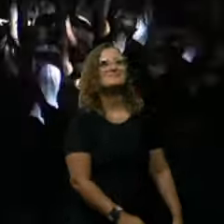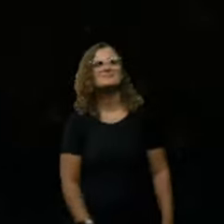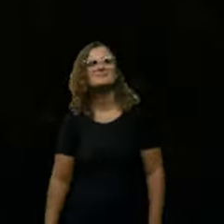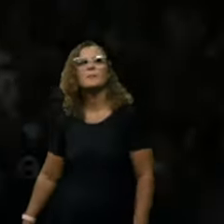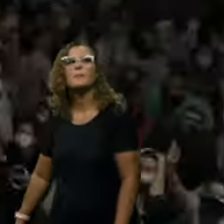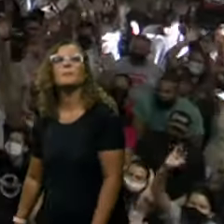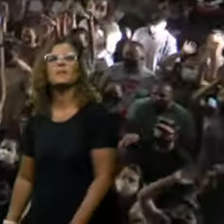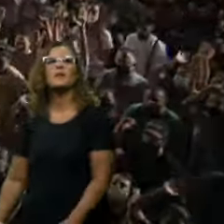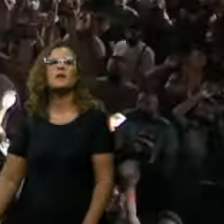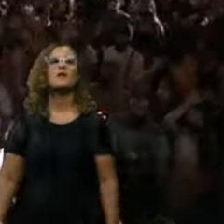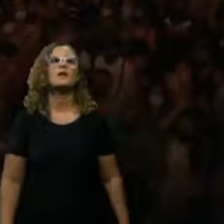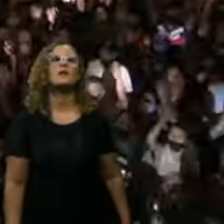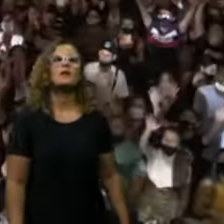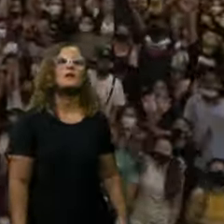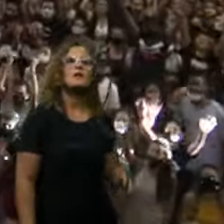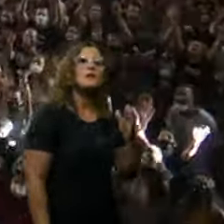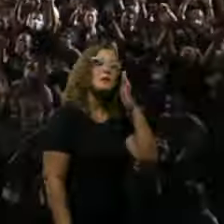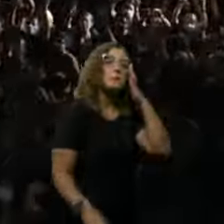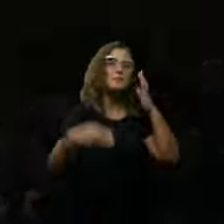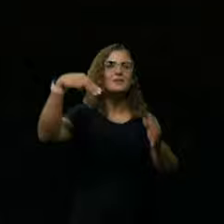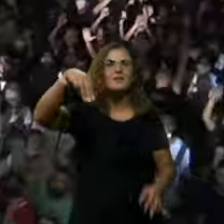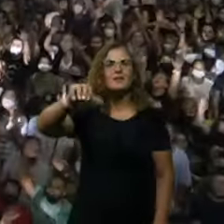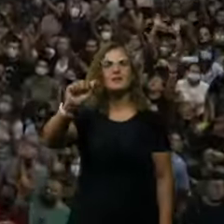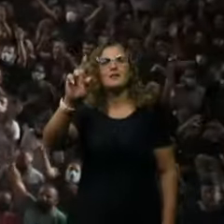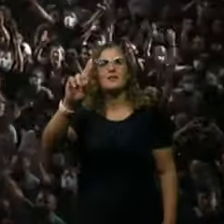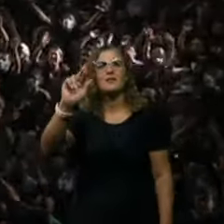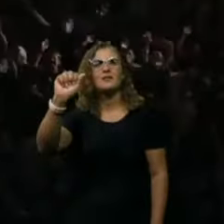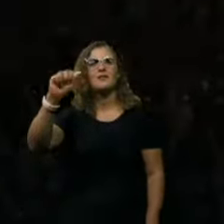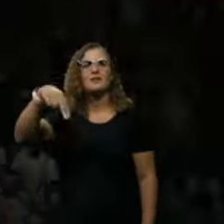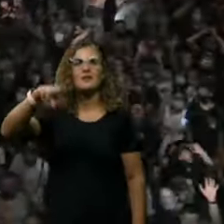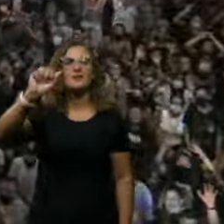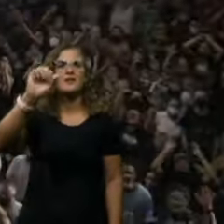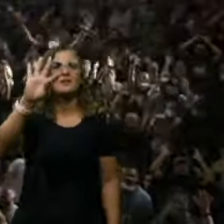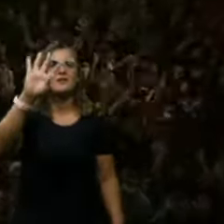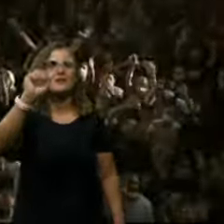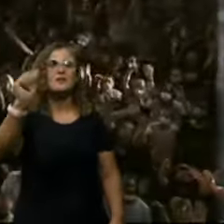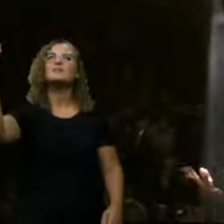a atacar E aí